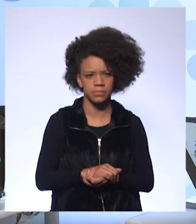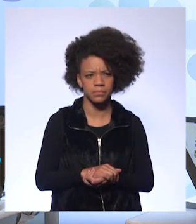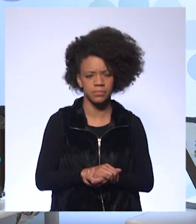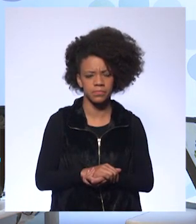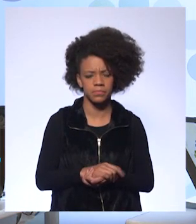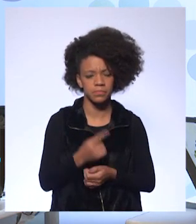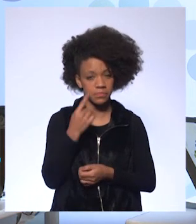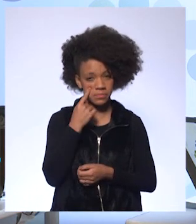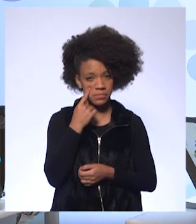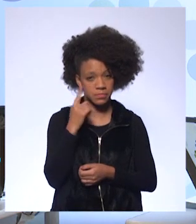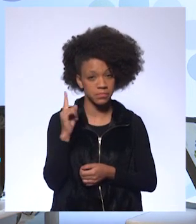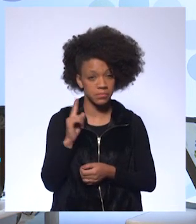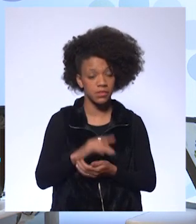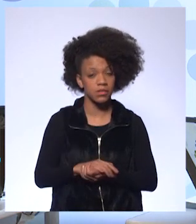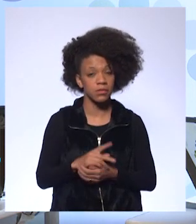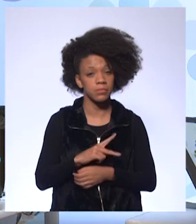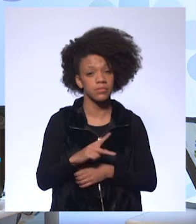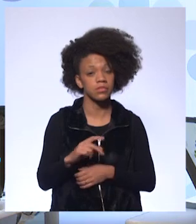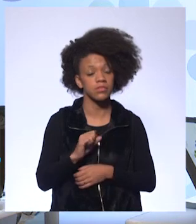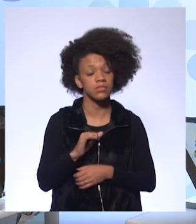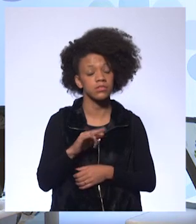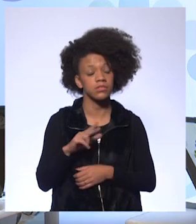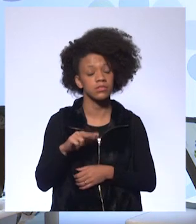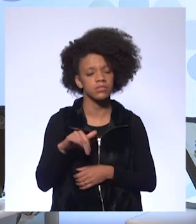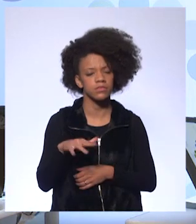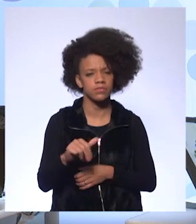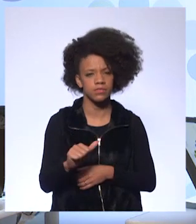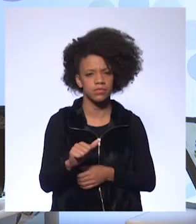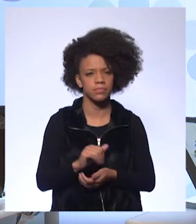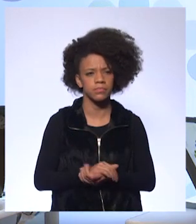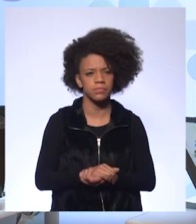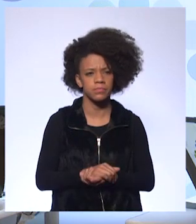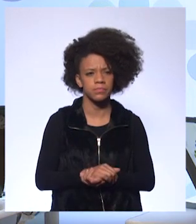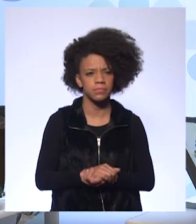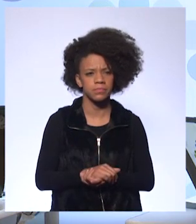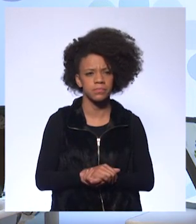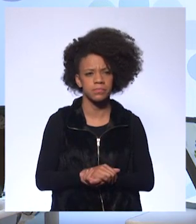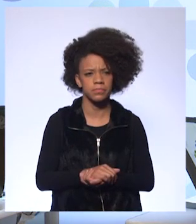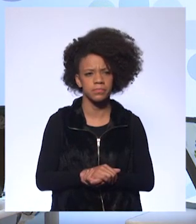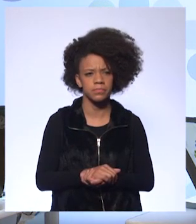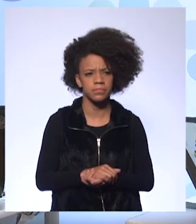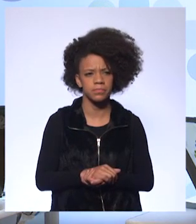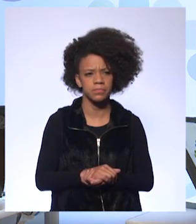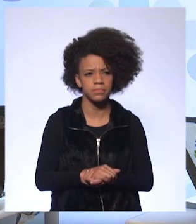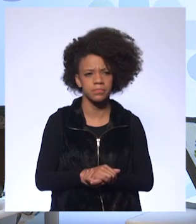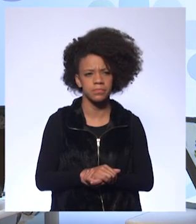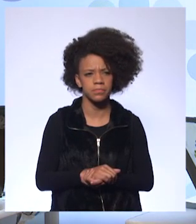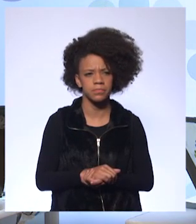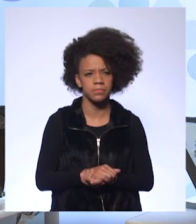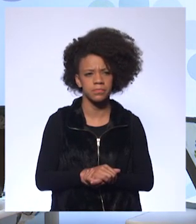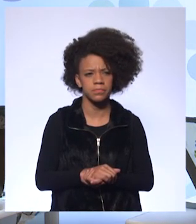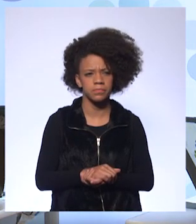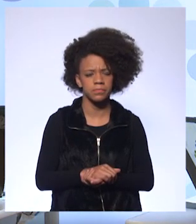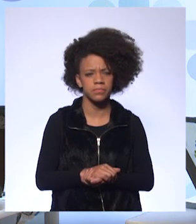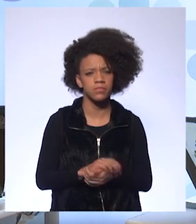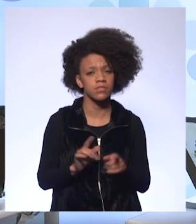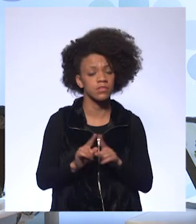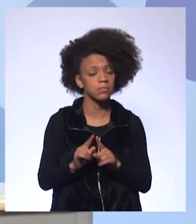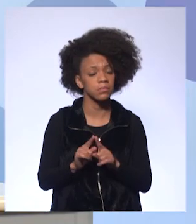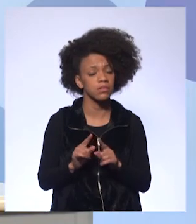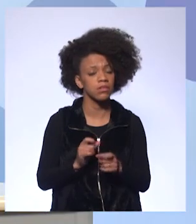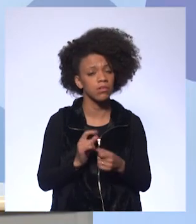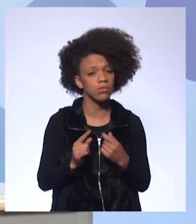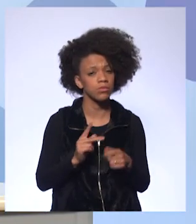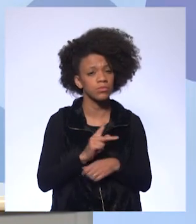a professora Sílvia as cinco e dos predictions aprovou dos Tem